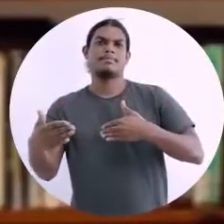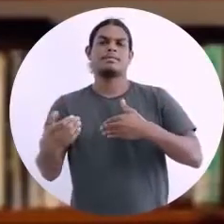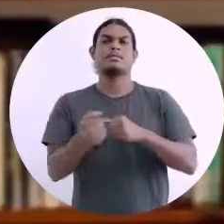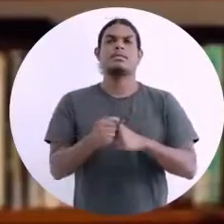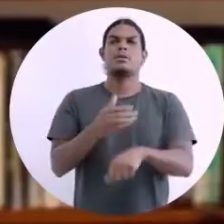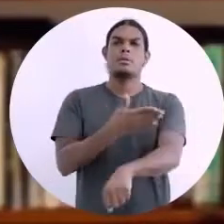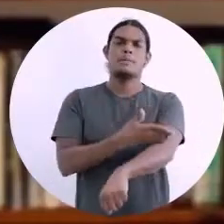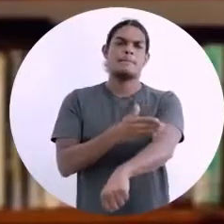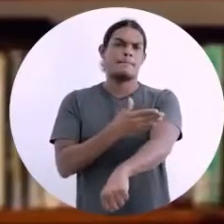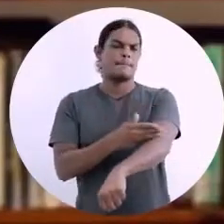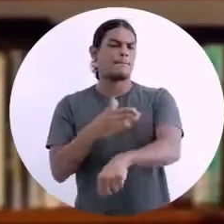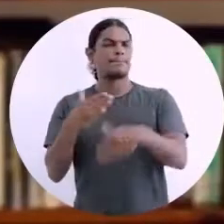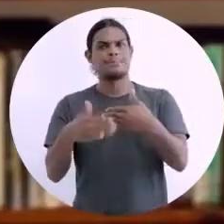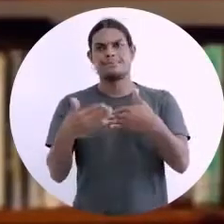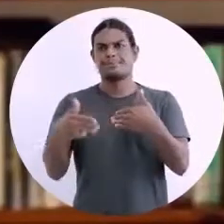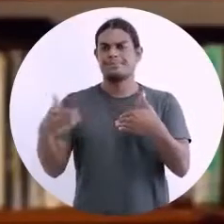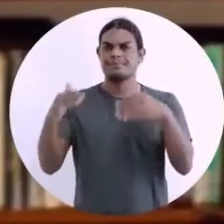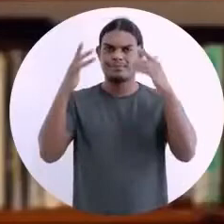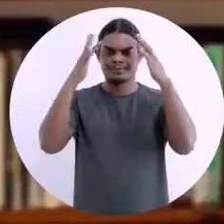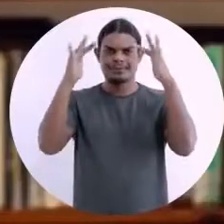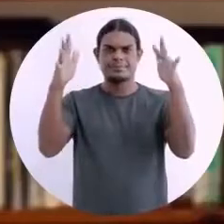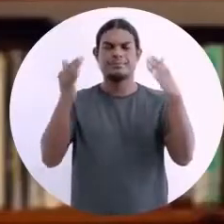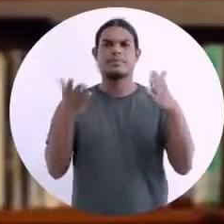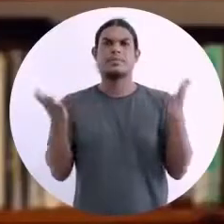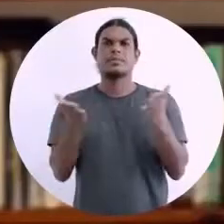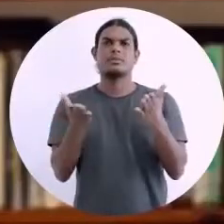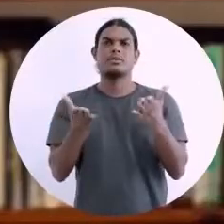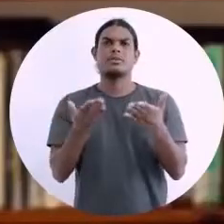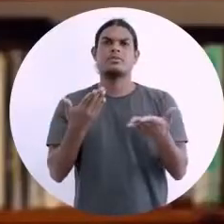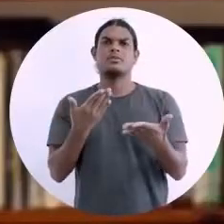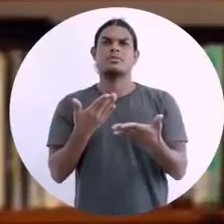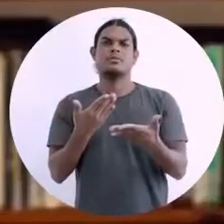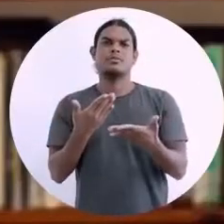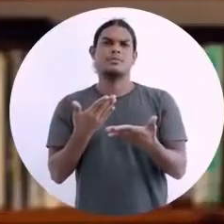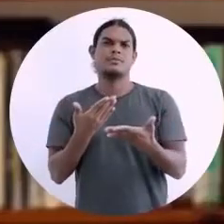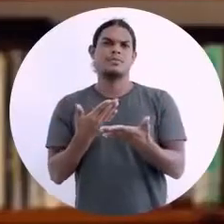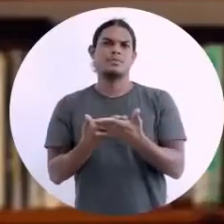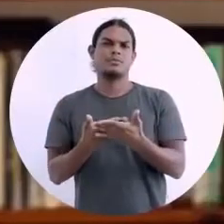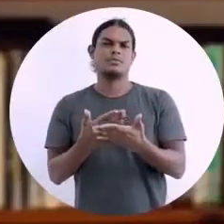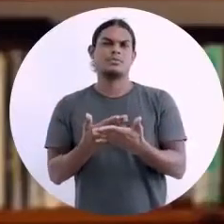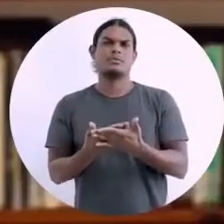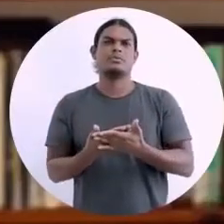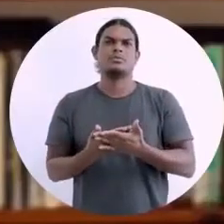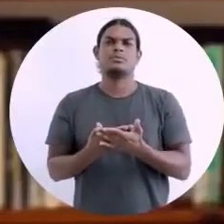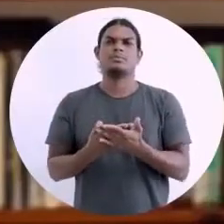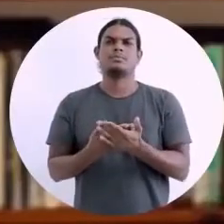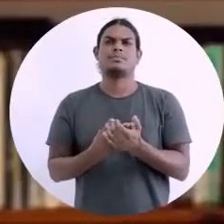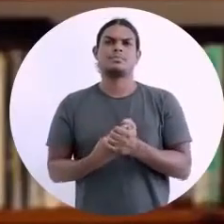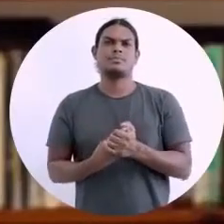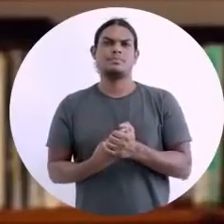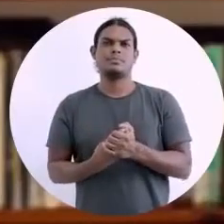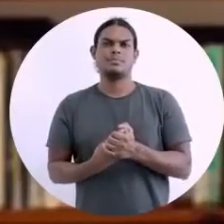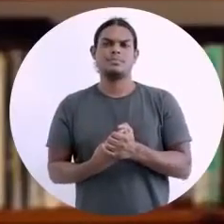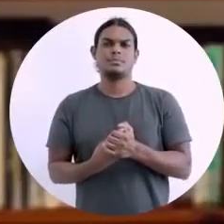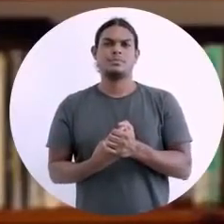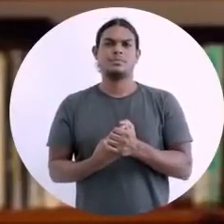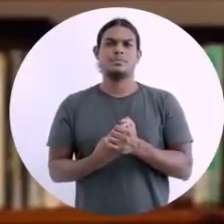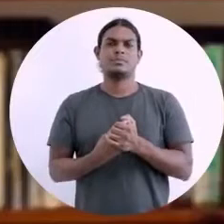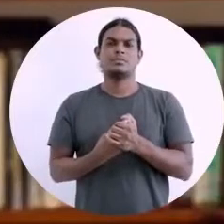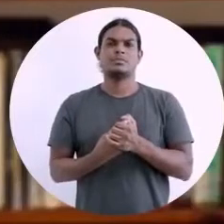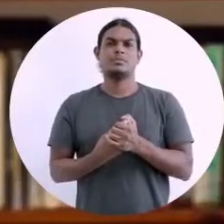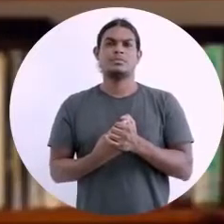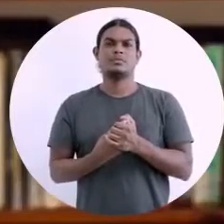de classificação, teoricamente. Agora eu vou, nessa aula, eu vou contar uma história para